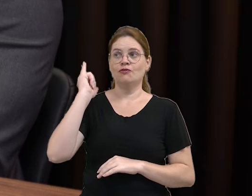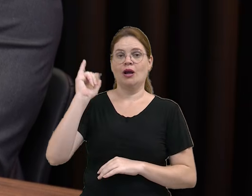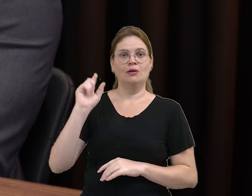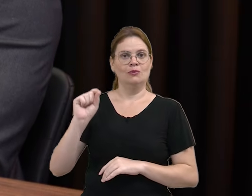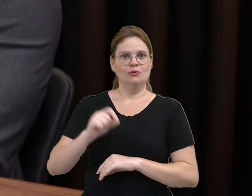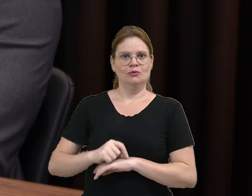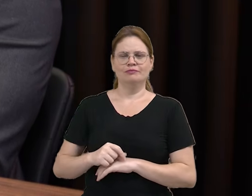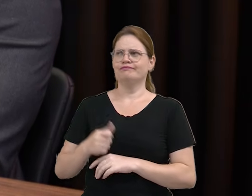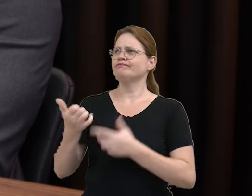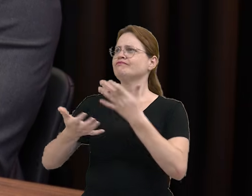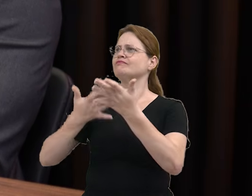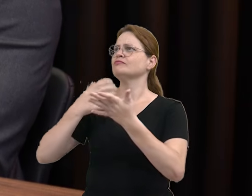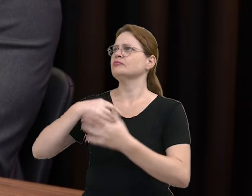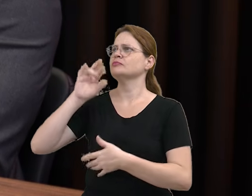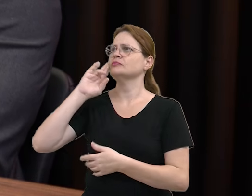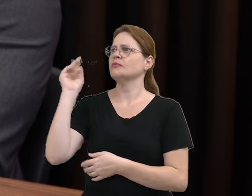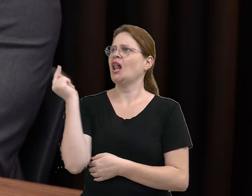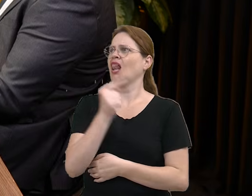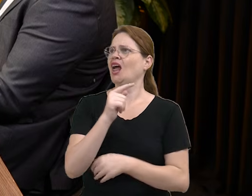abandonaram o concerto,